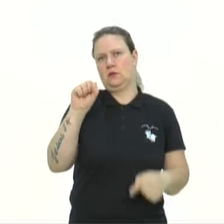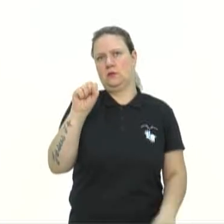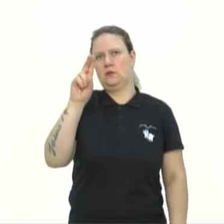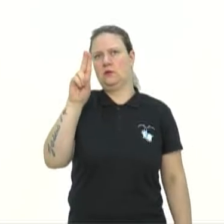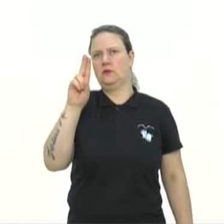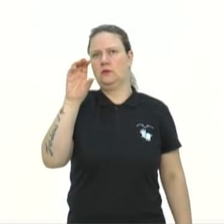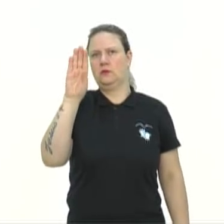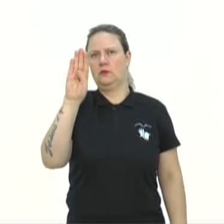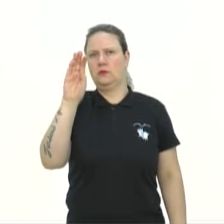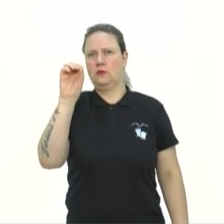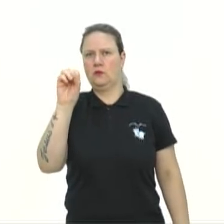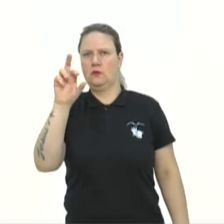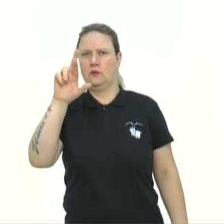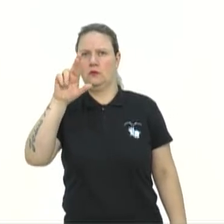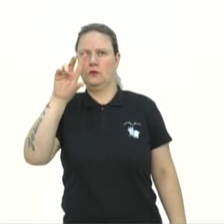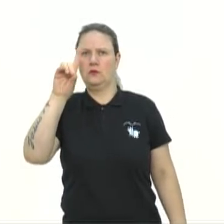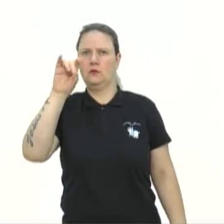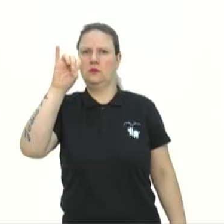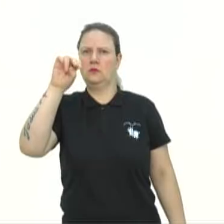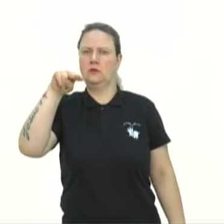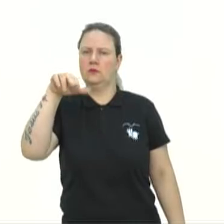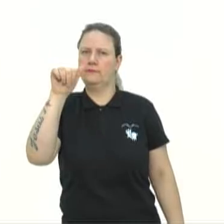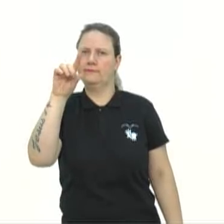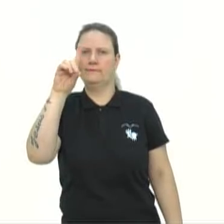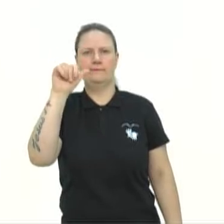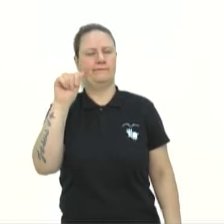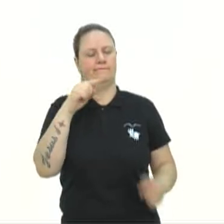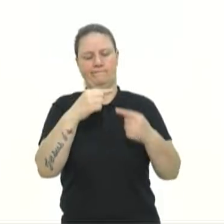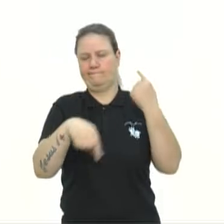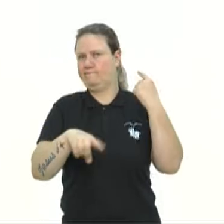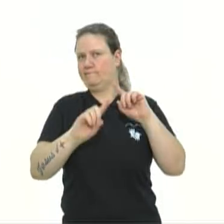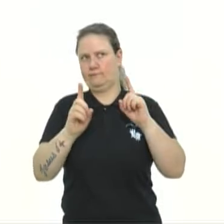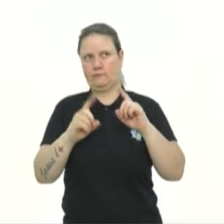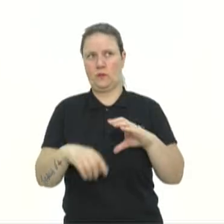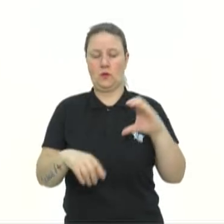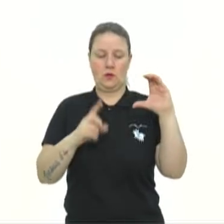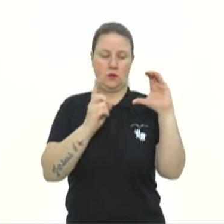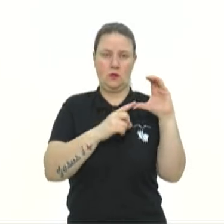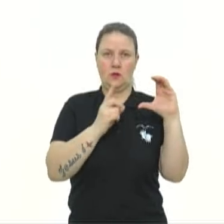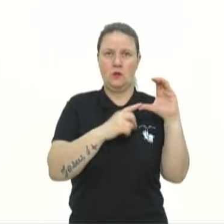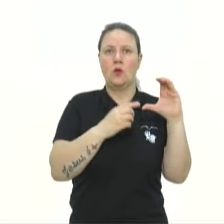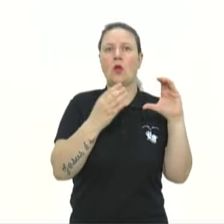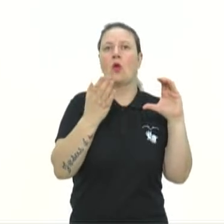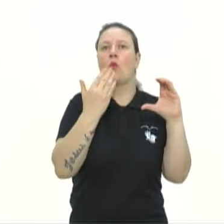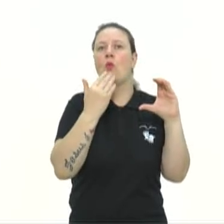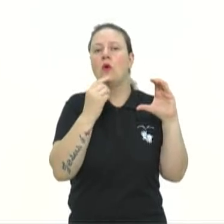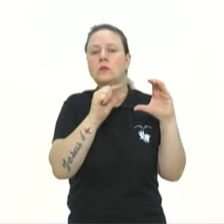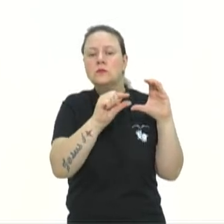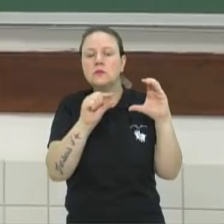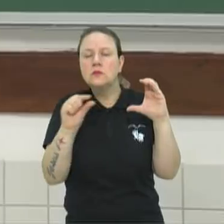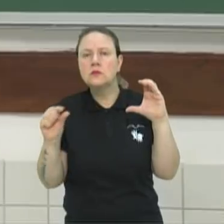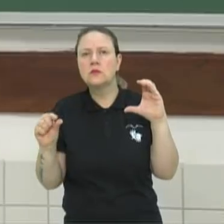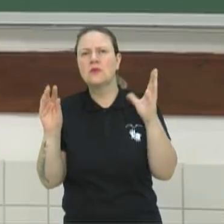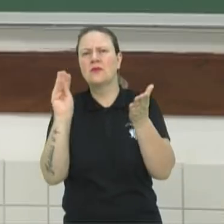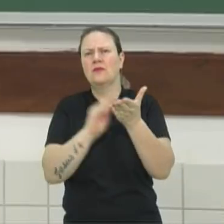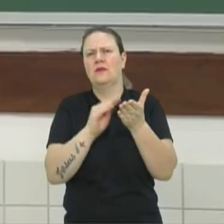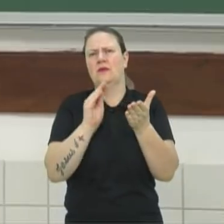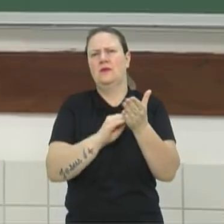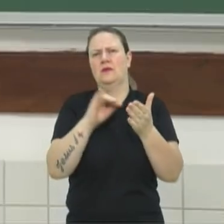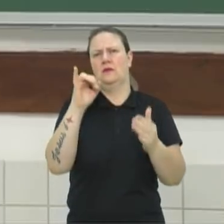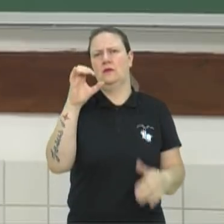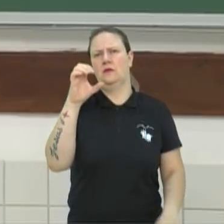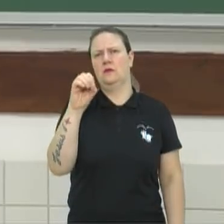tem um verbo, essa não conta. Letra C. Use sal quando faltar iodo no organismo. Nós acabamos de ver na